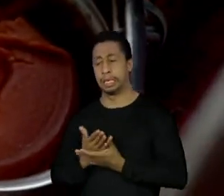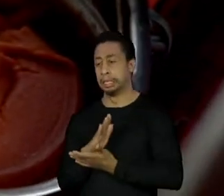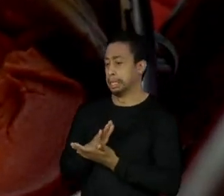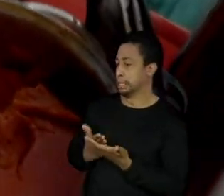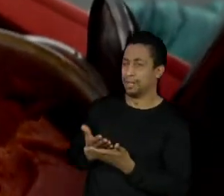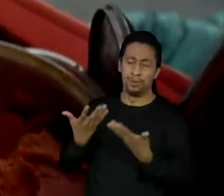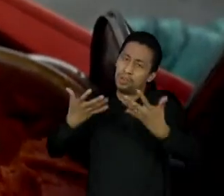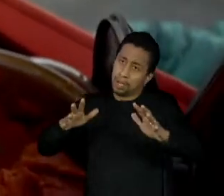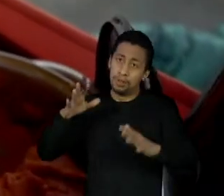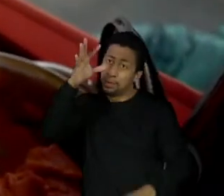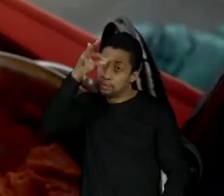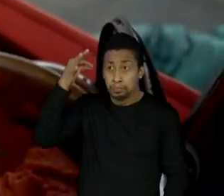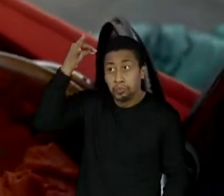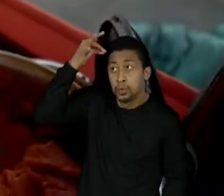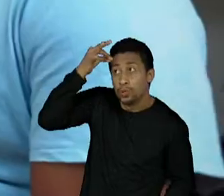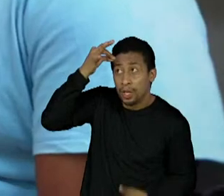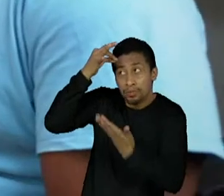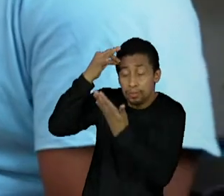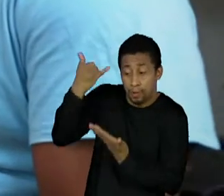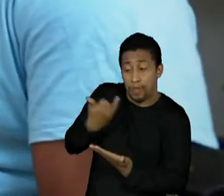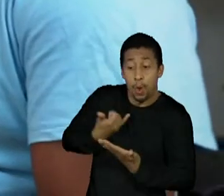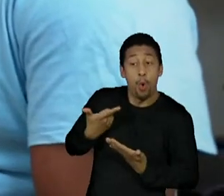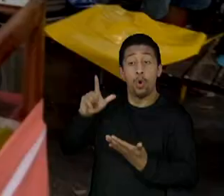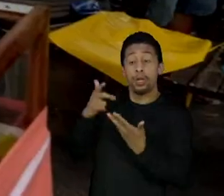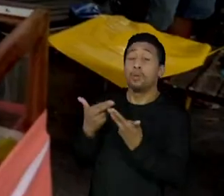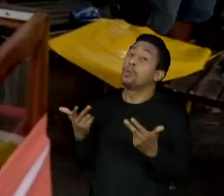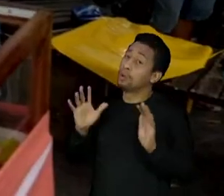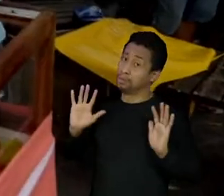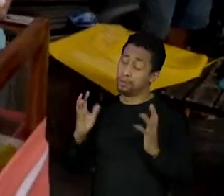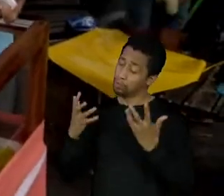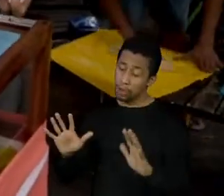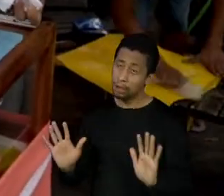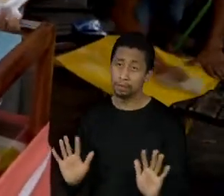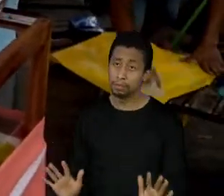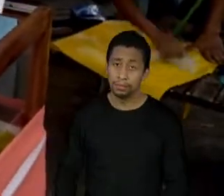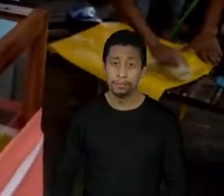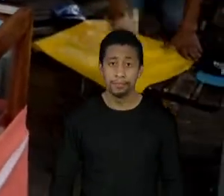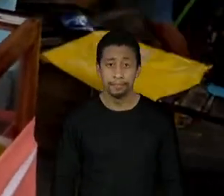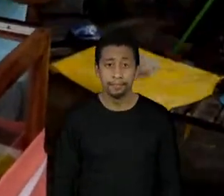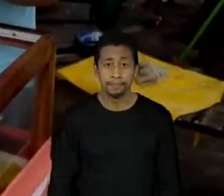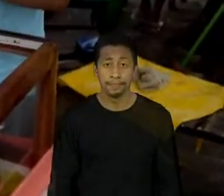Espírito Santo de Deus também, ele não tem isso pra mim. Não é isso que ele quer pra mim.